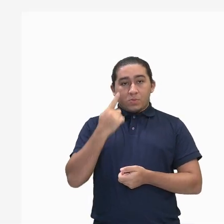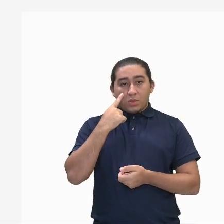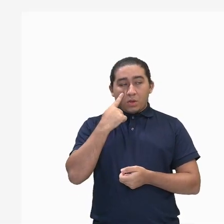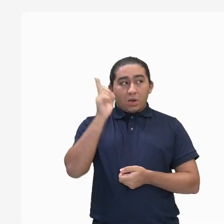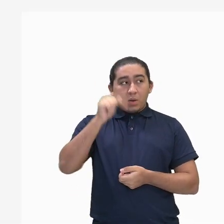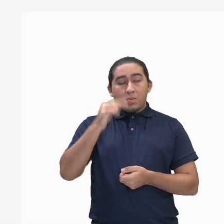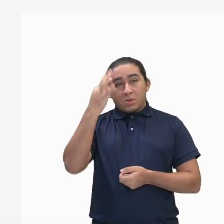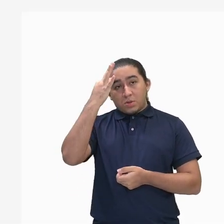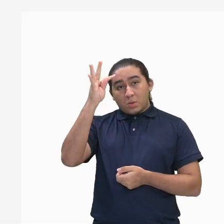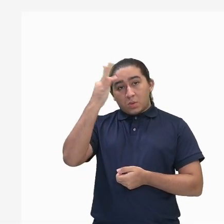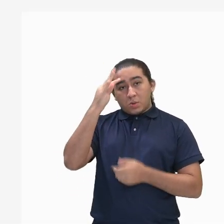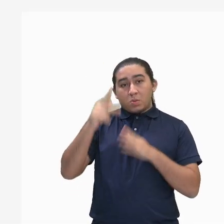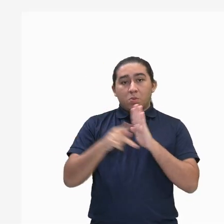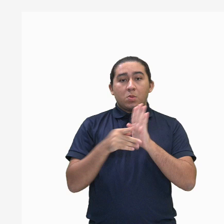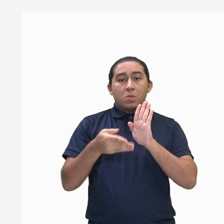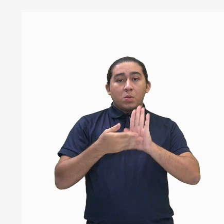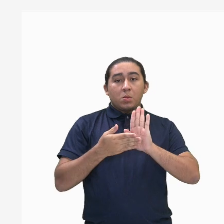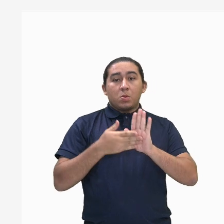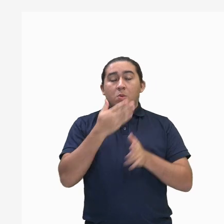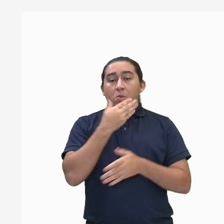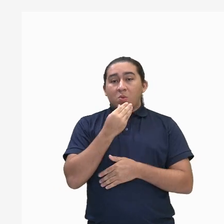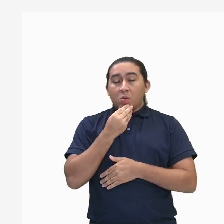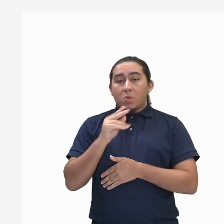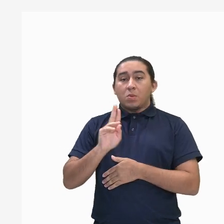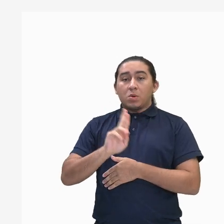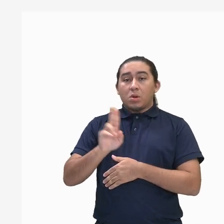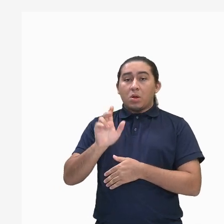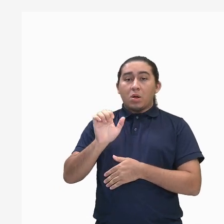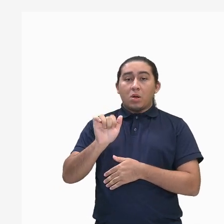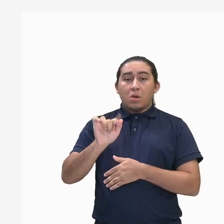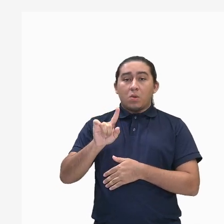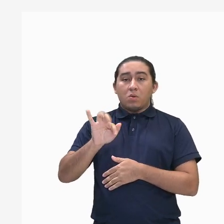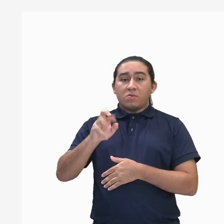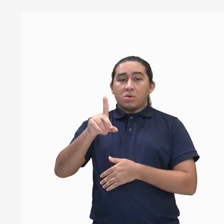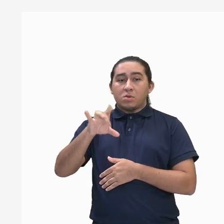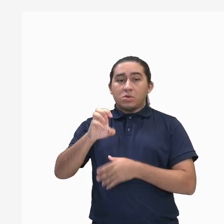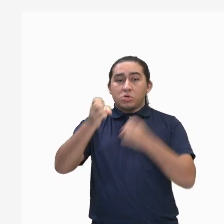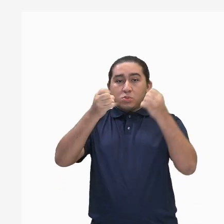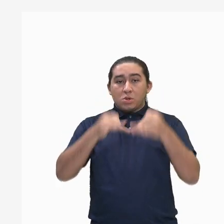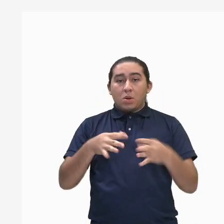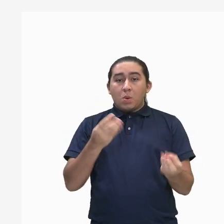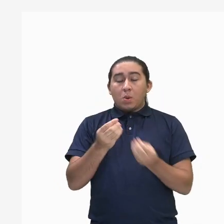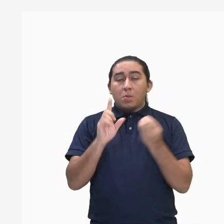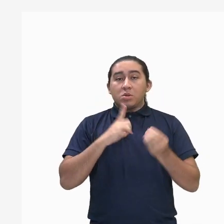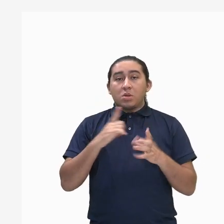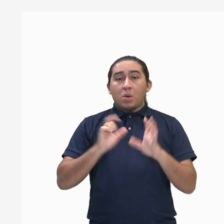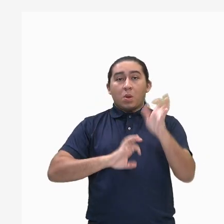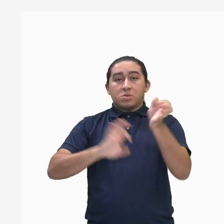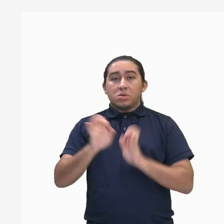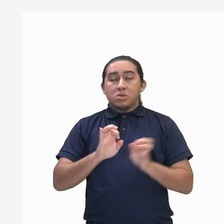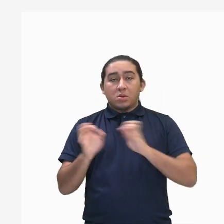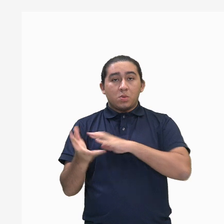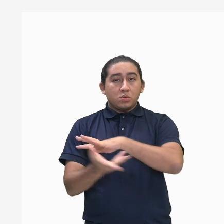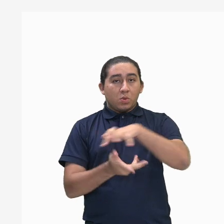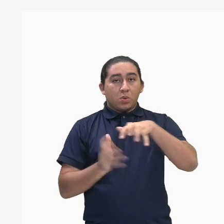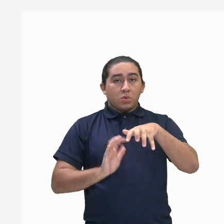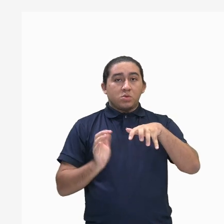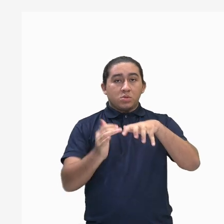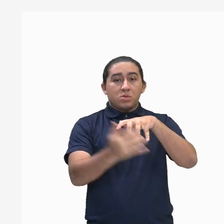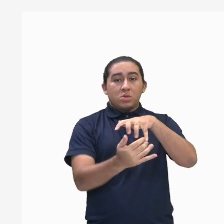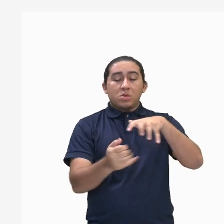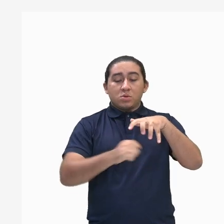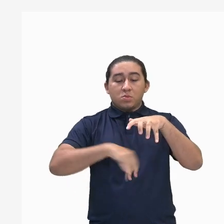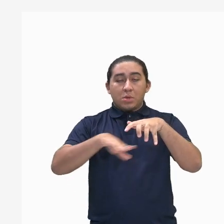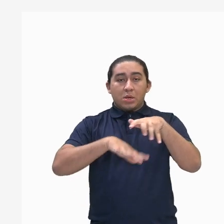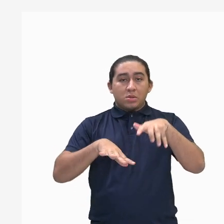teoria proposta, né, por Alfred em 1912 para explicar a evolução da distribuição dos continentes sobre a